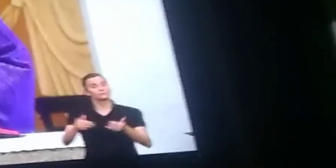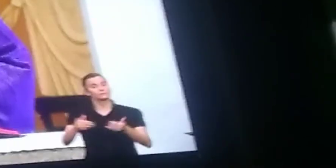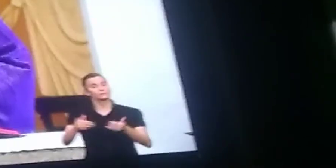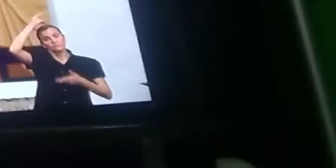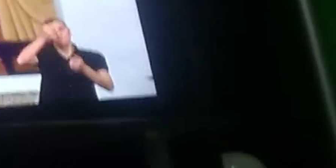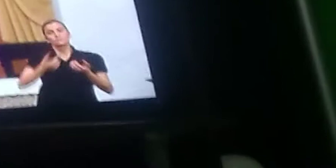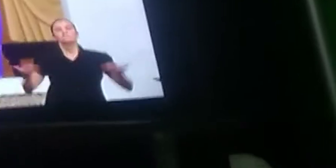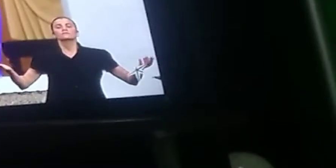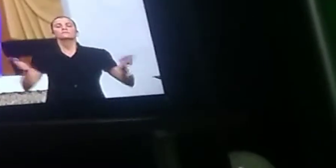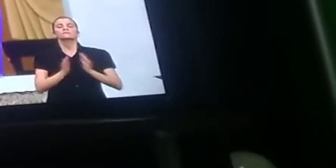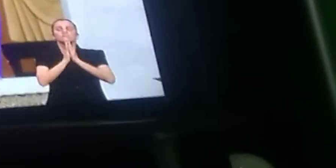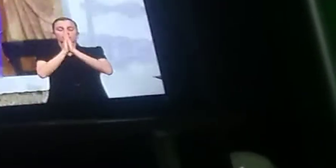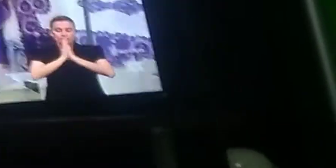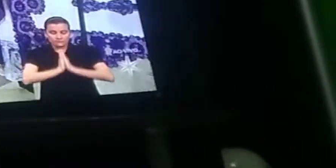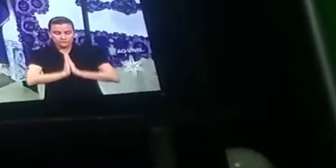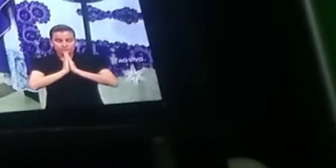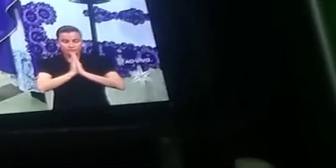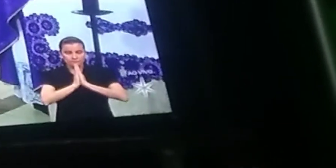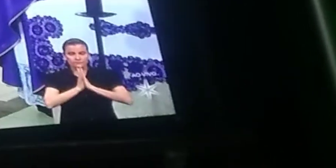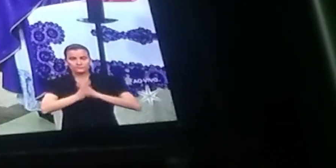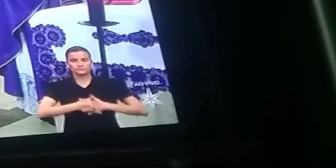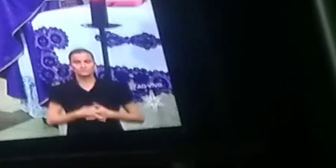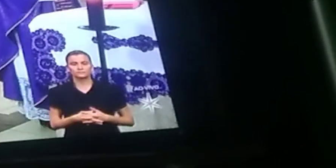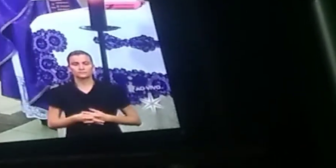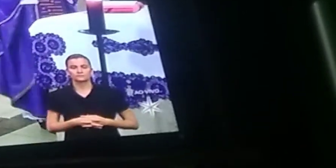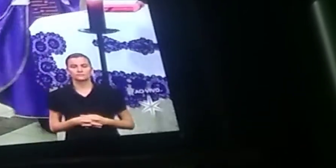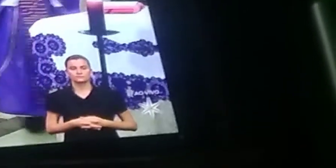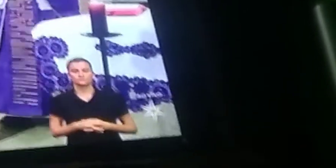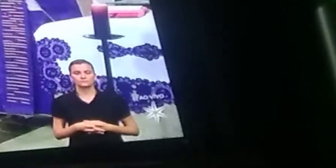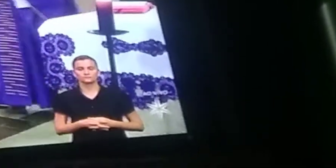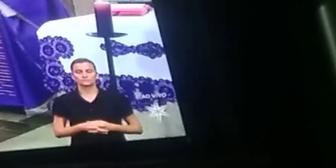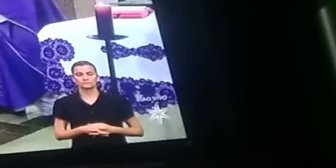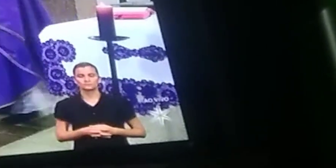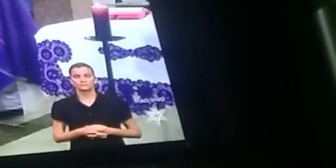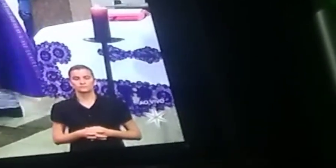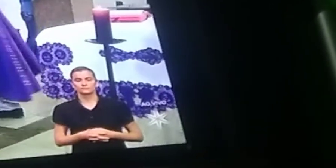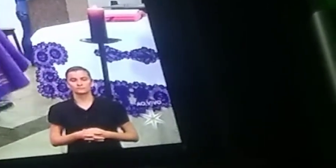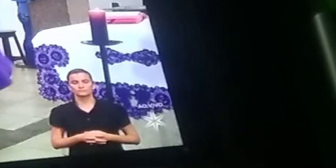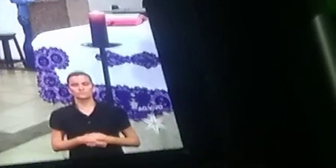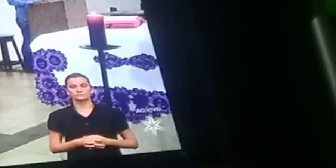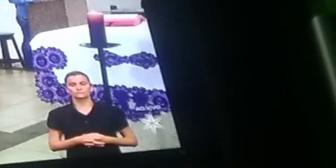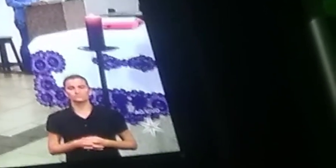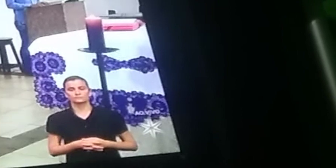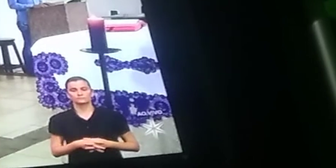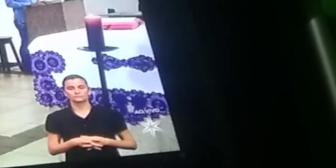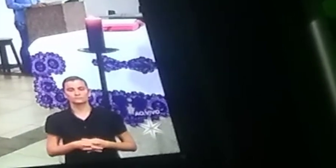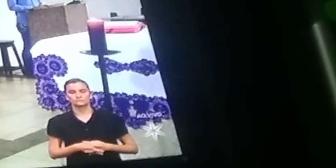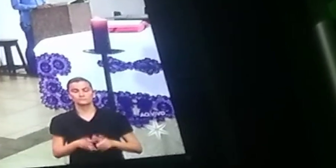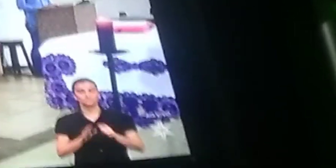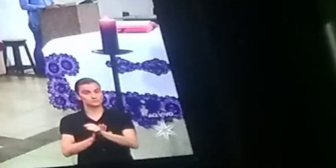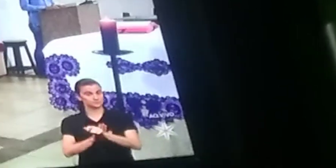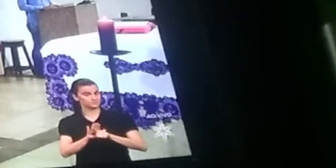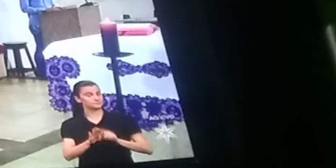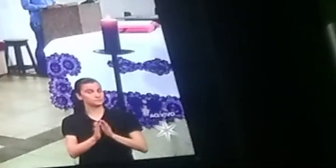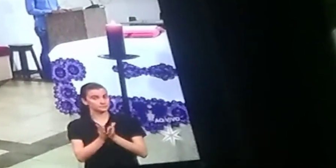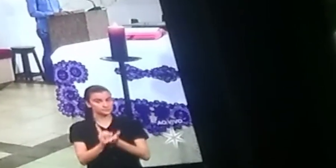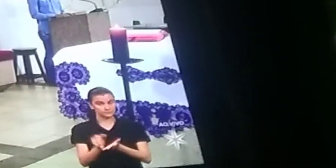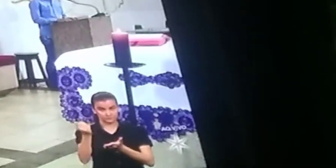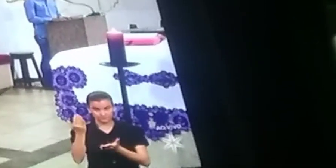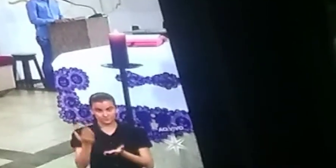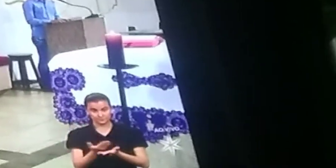Liturgia da palavra. Abraão percorreu árduo caminho de fé, e o Senhor o